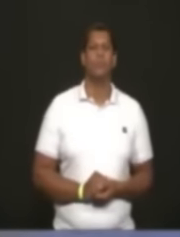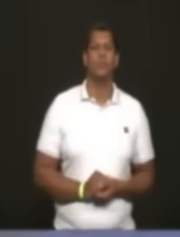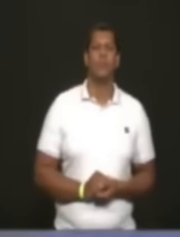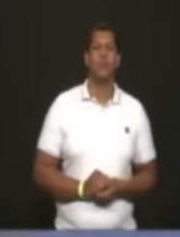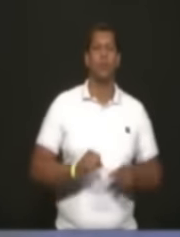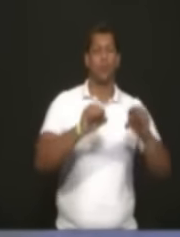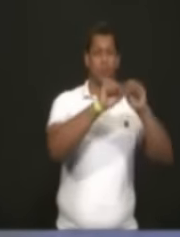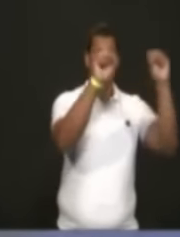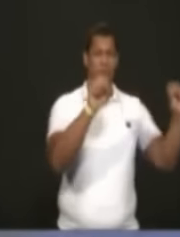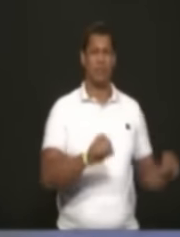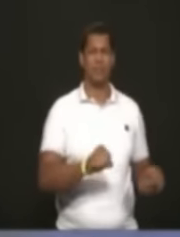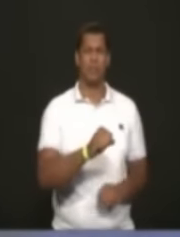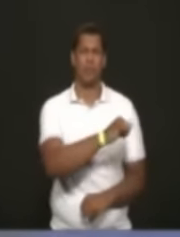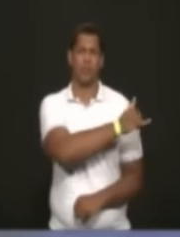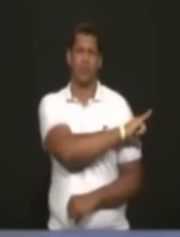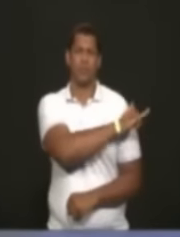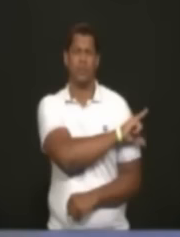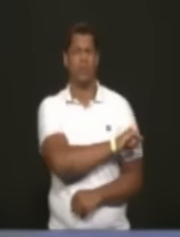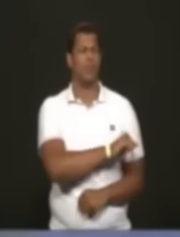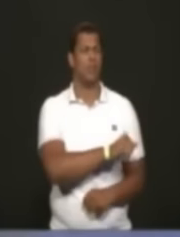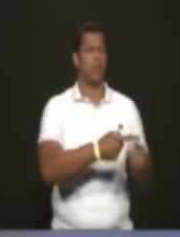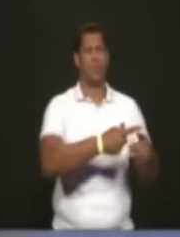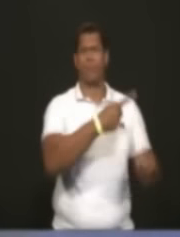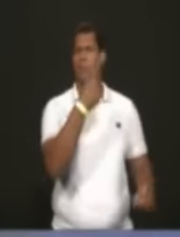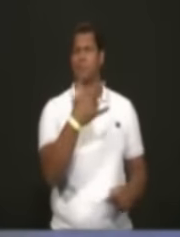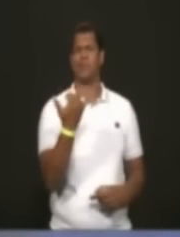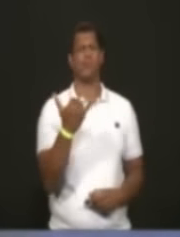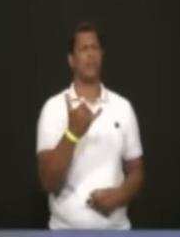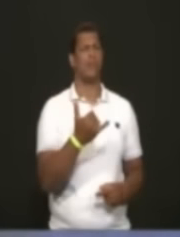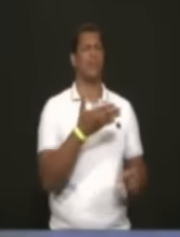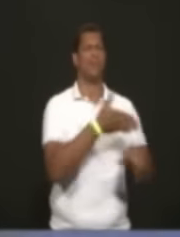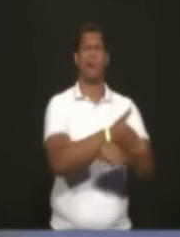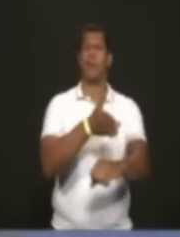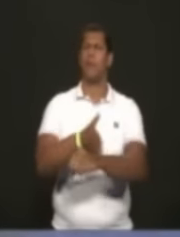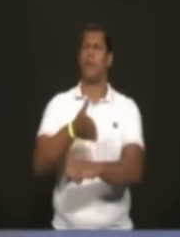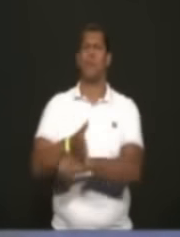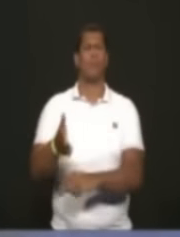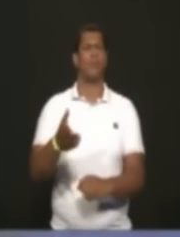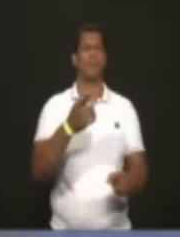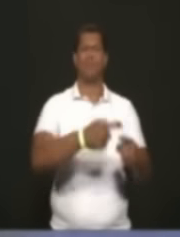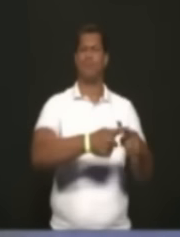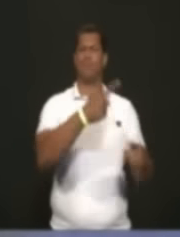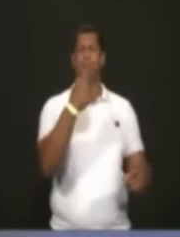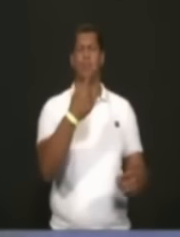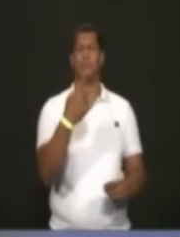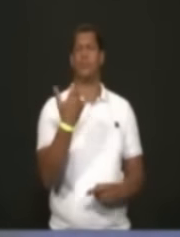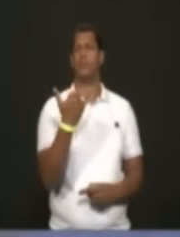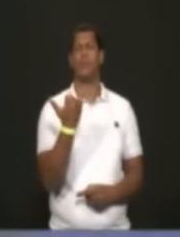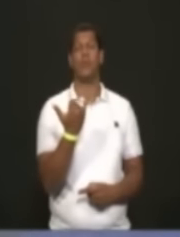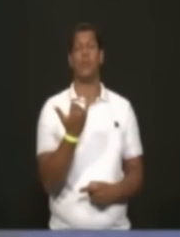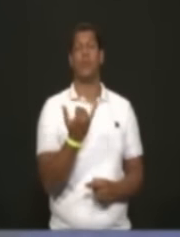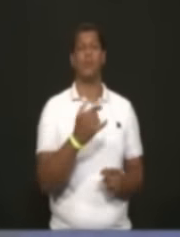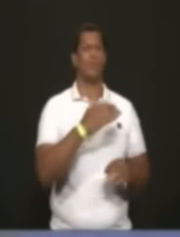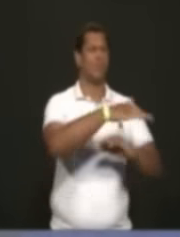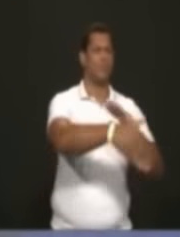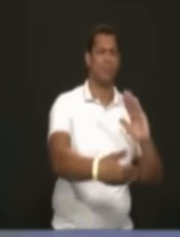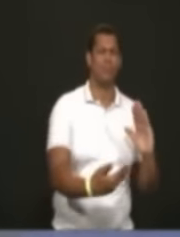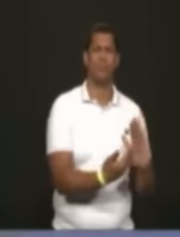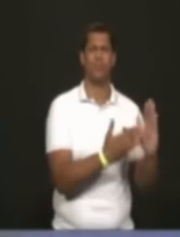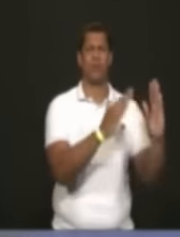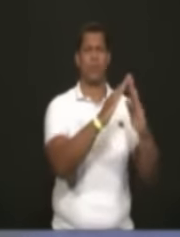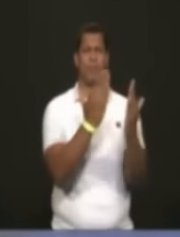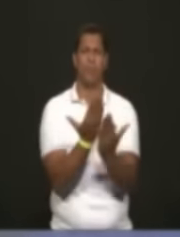Janeiro, ela proibiu o celular em todas as escolas e muitas instituições de ensino particulares estão fazendo o